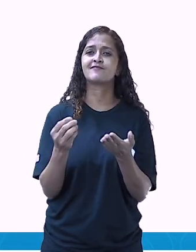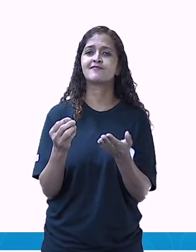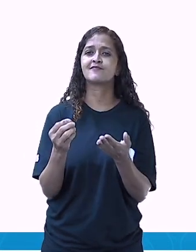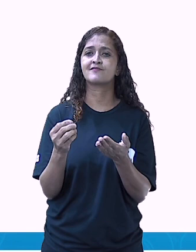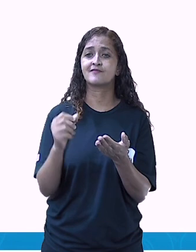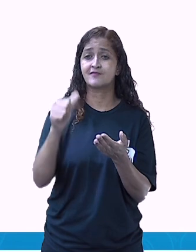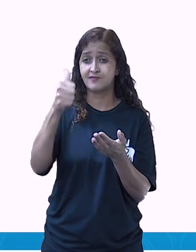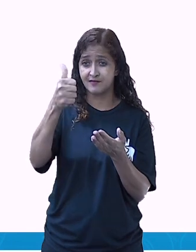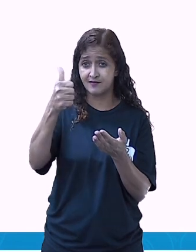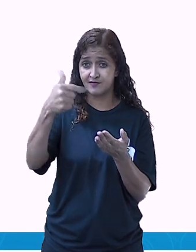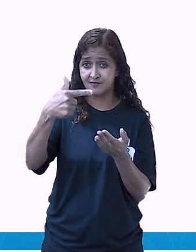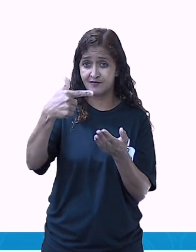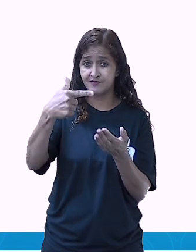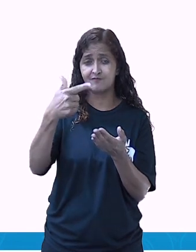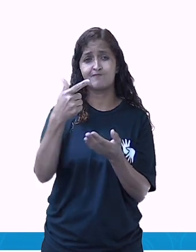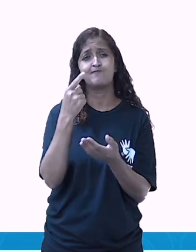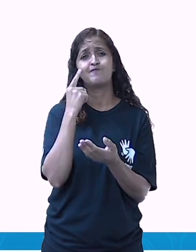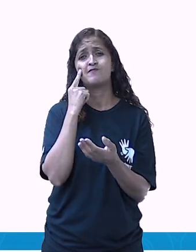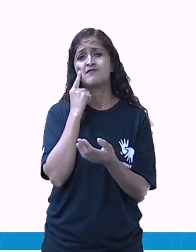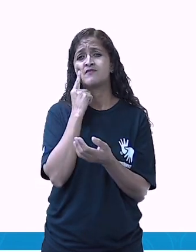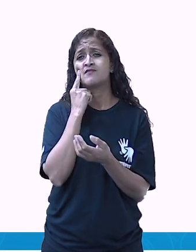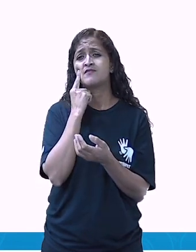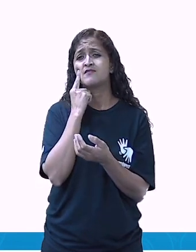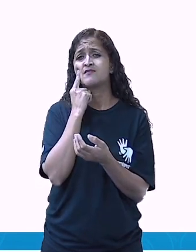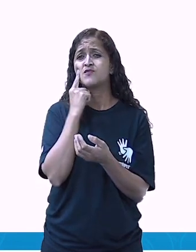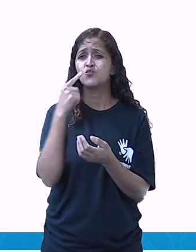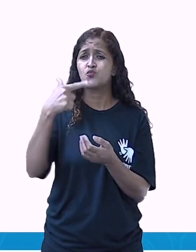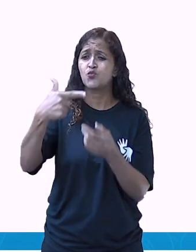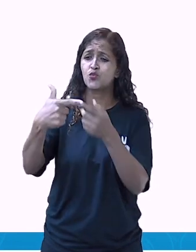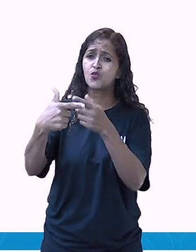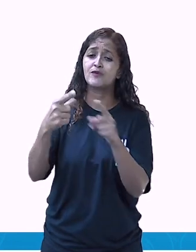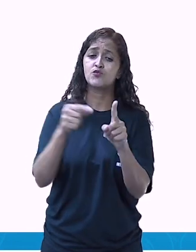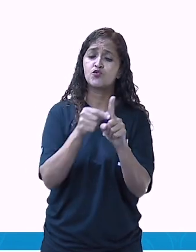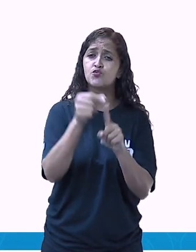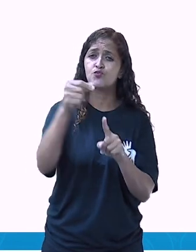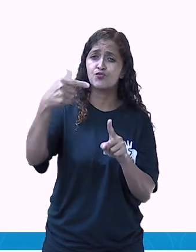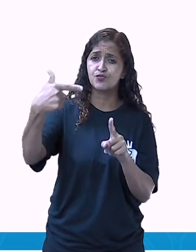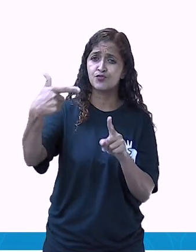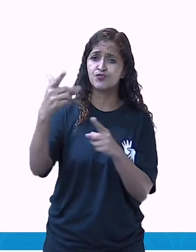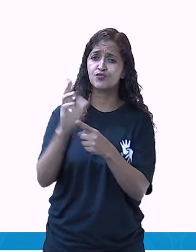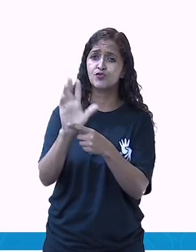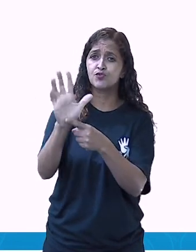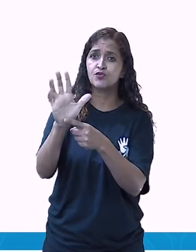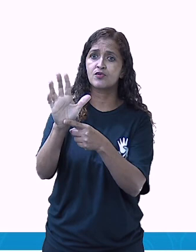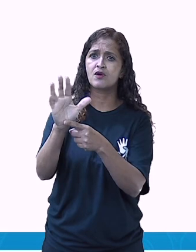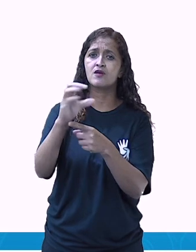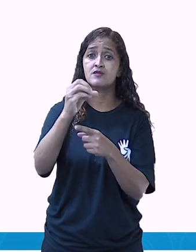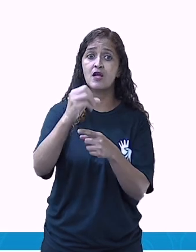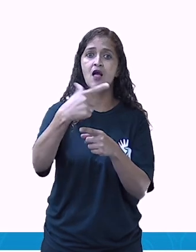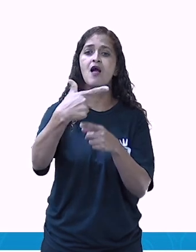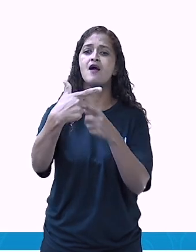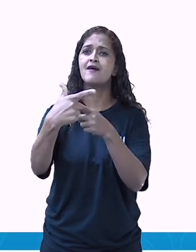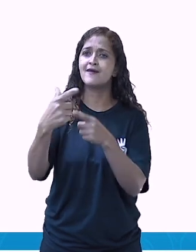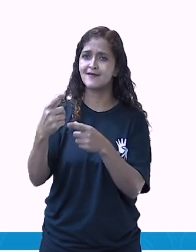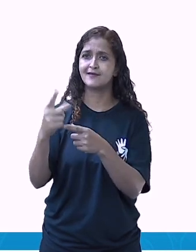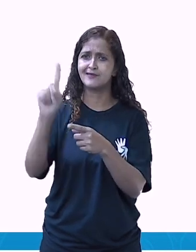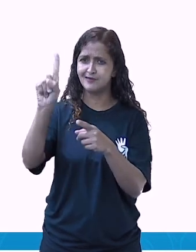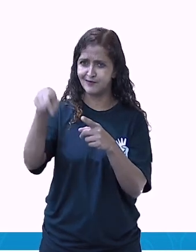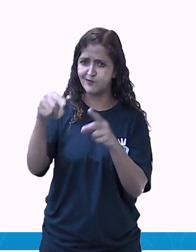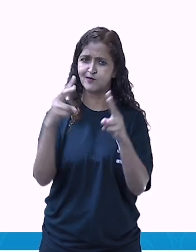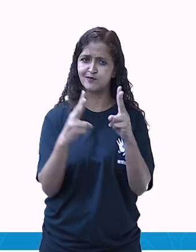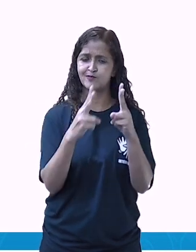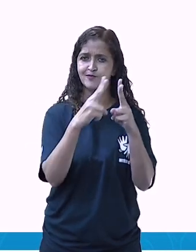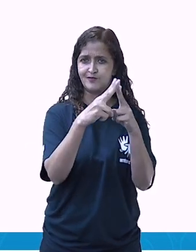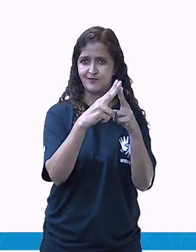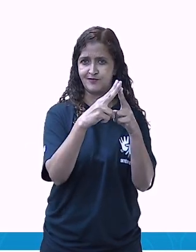E o 12? A unidade do 12 não é o 2? 0, 2. Então, é